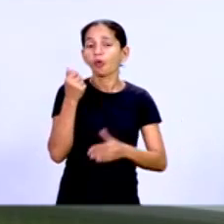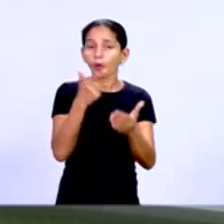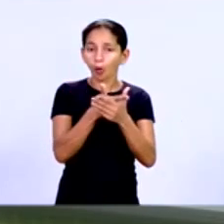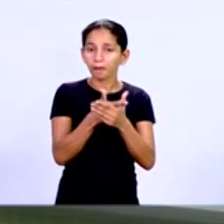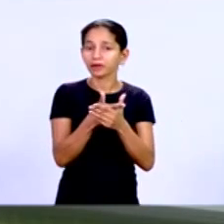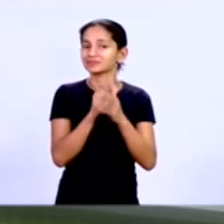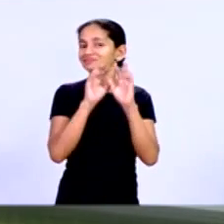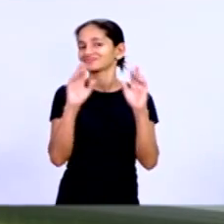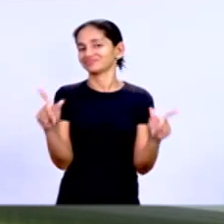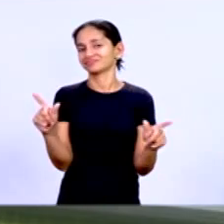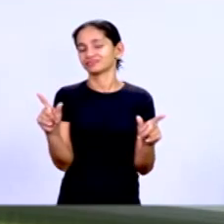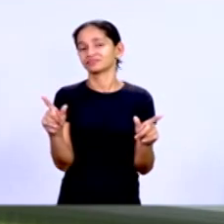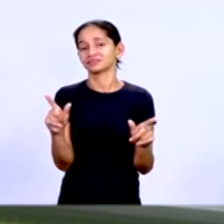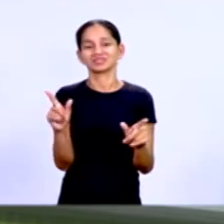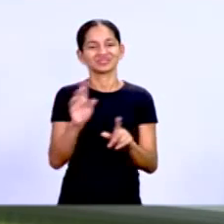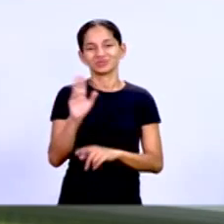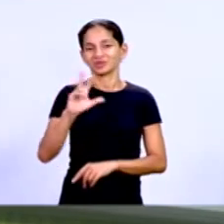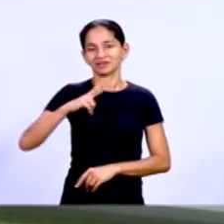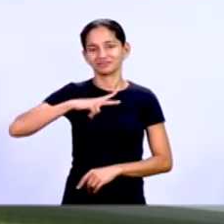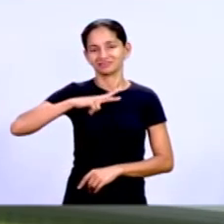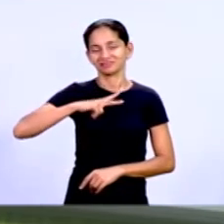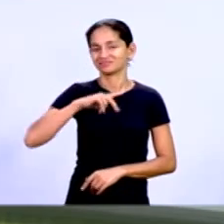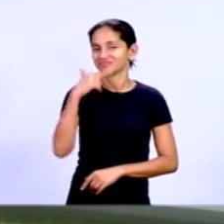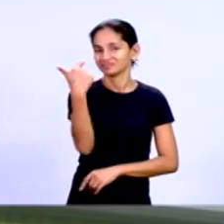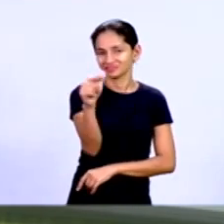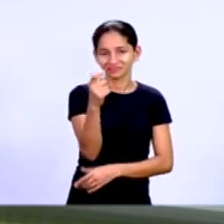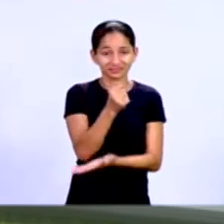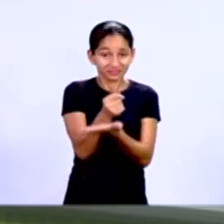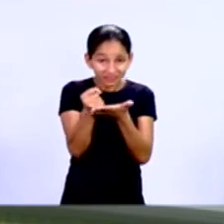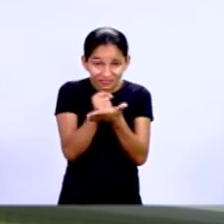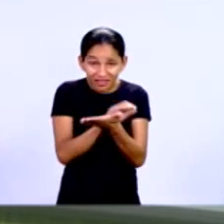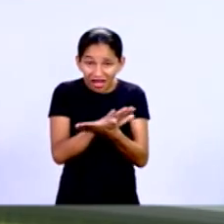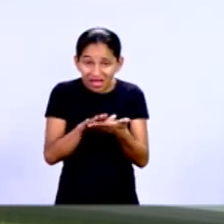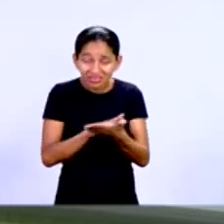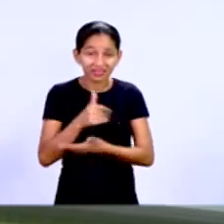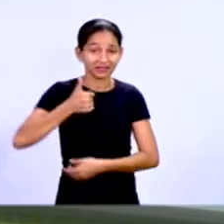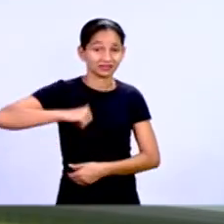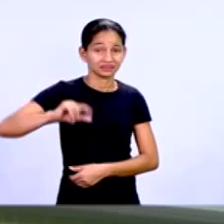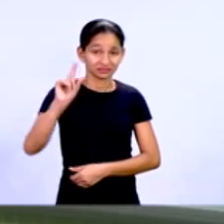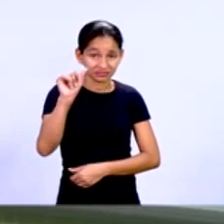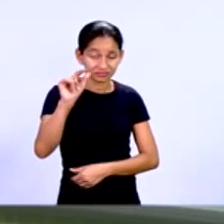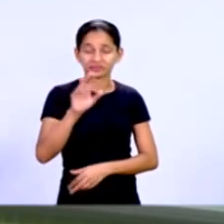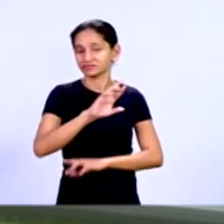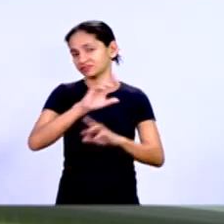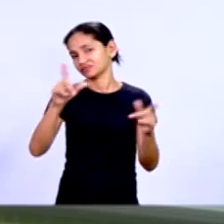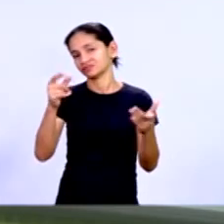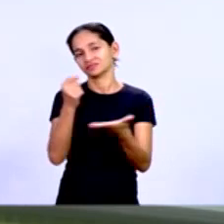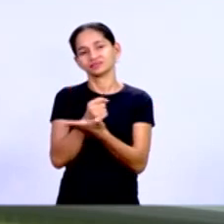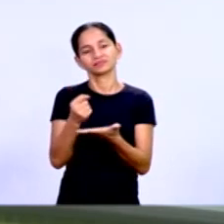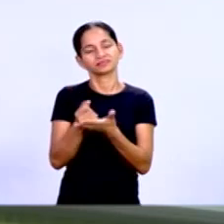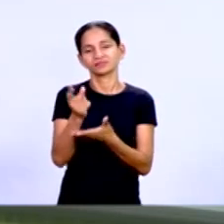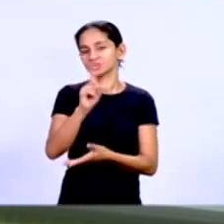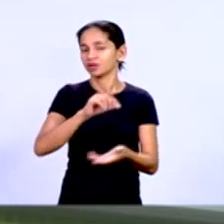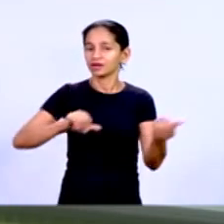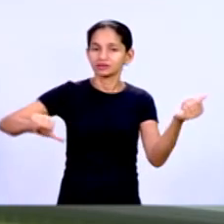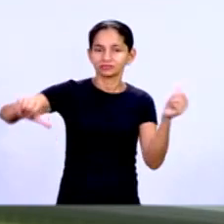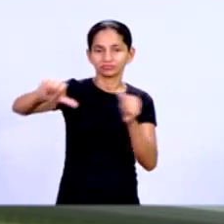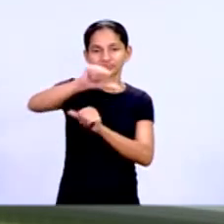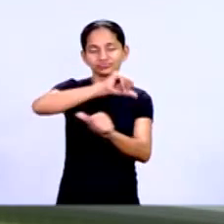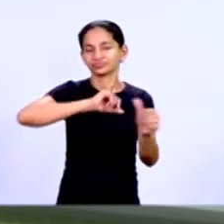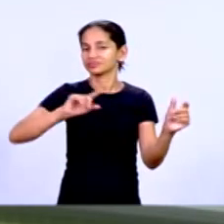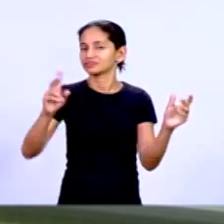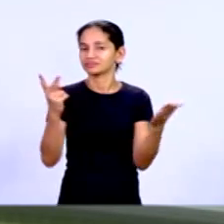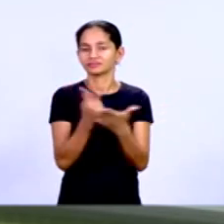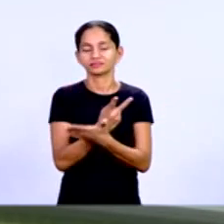feita particularmente, não tem registro na Bolsa de Valores, deixa de ser uma ação reconhecida como uma ação de Bolsa de